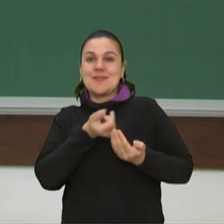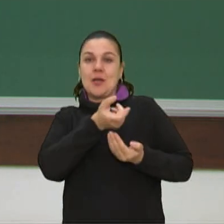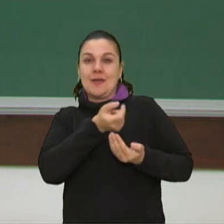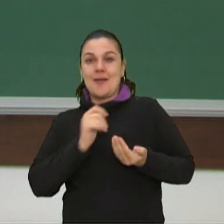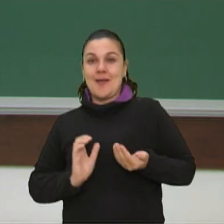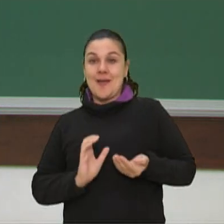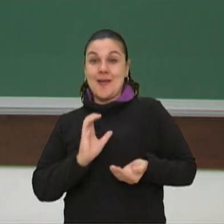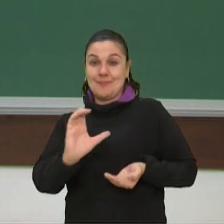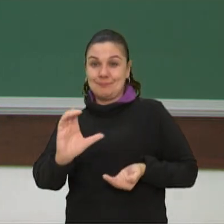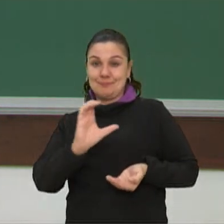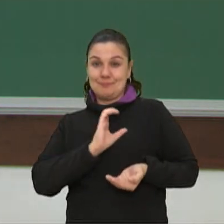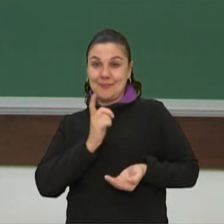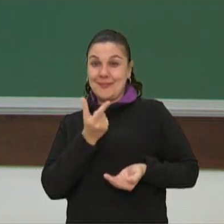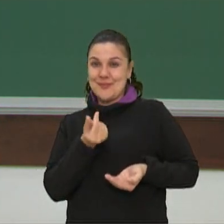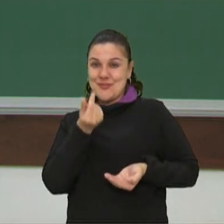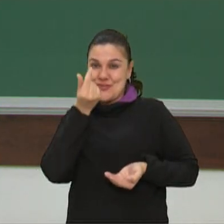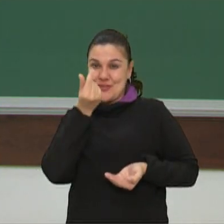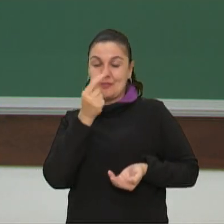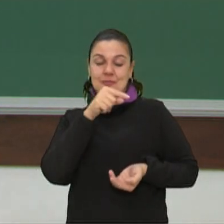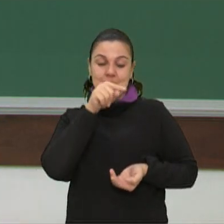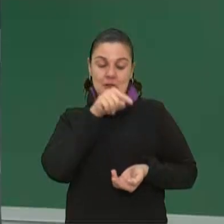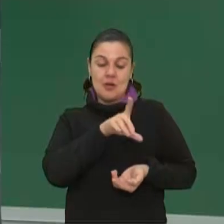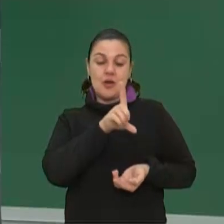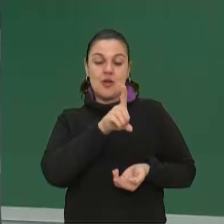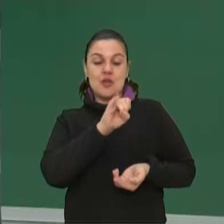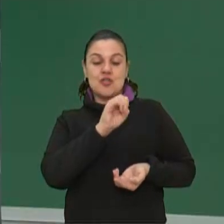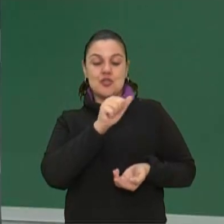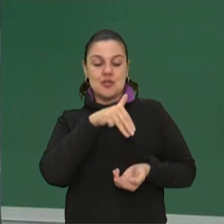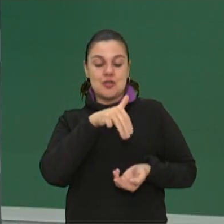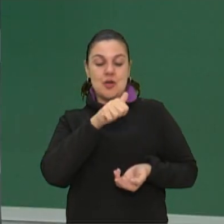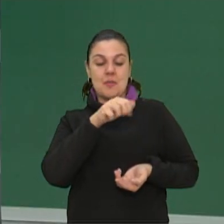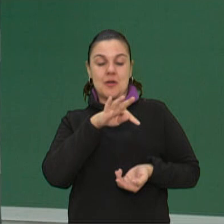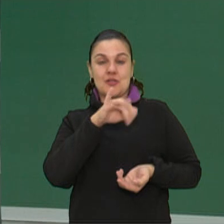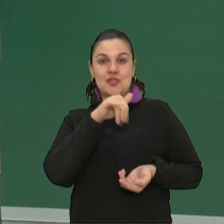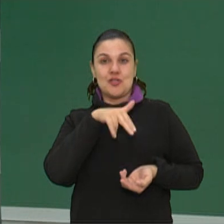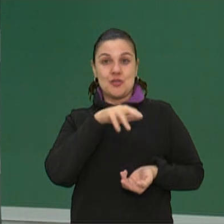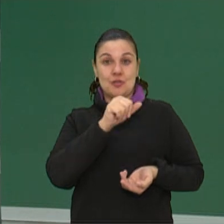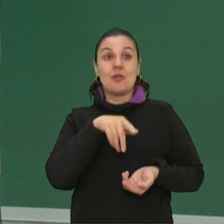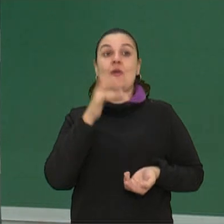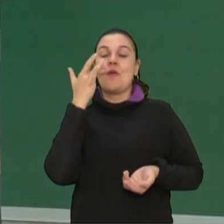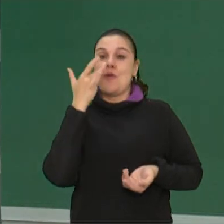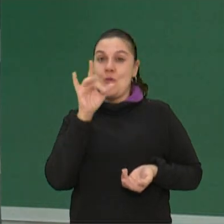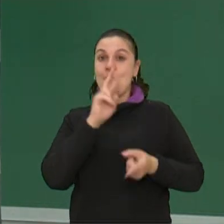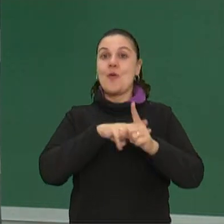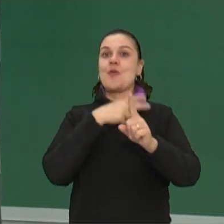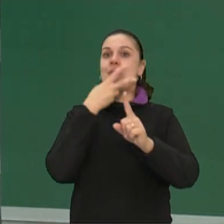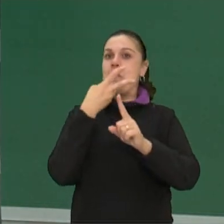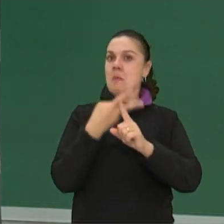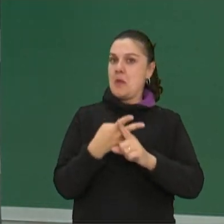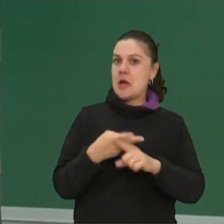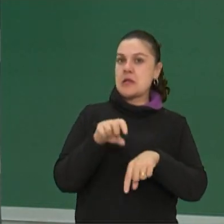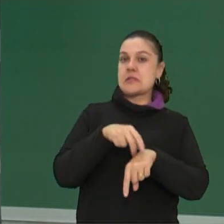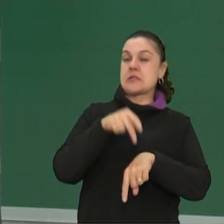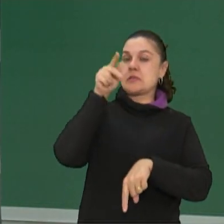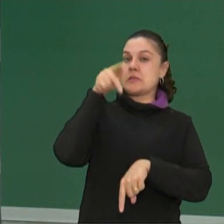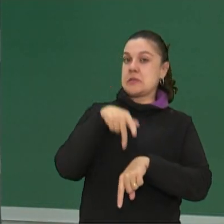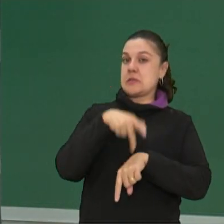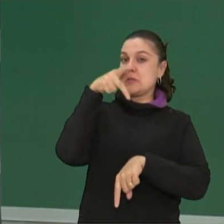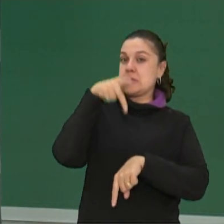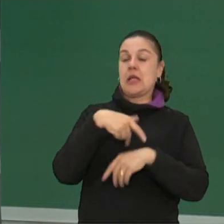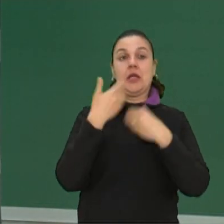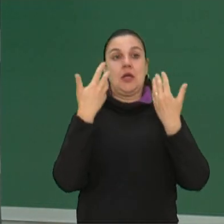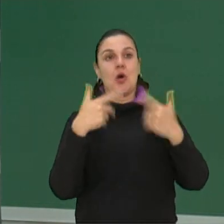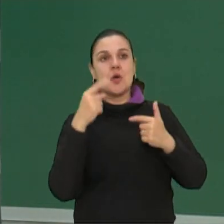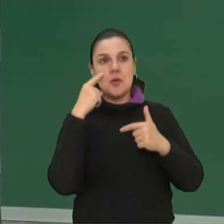muito controlada. Distrito diamantino, além do ouro, diamantes nessa região. E aqui você tem isso. Aqui, ó, no